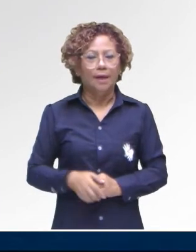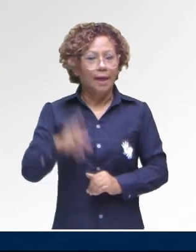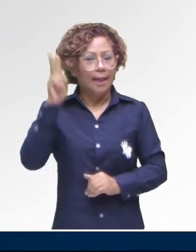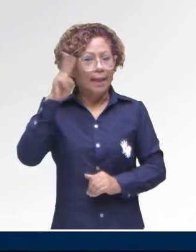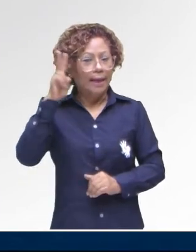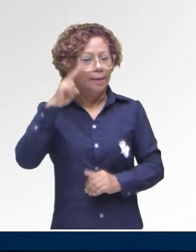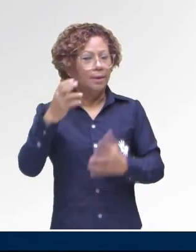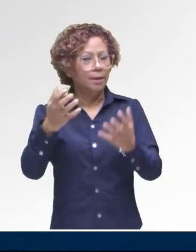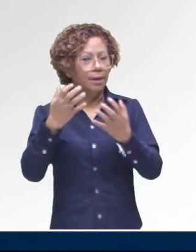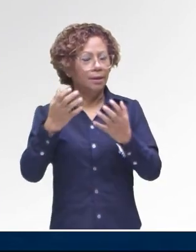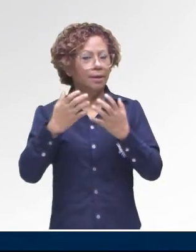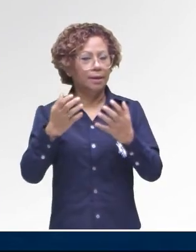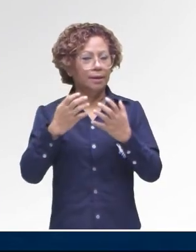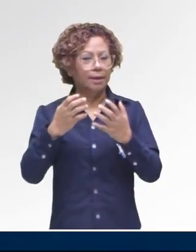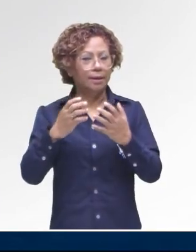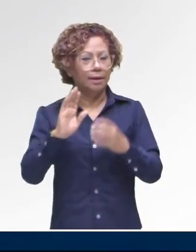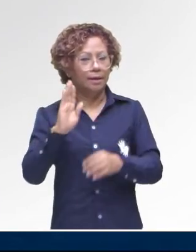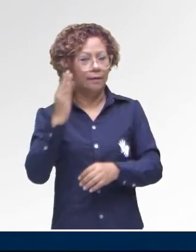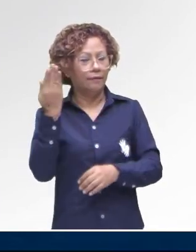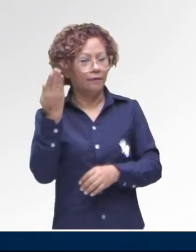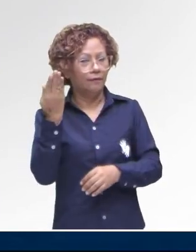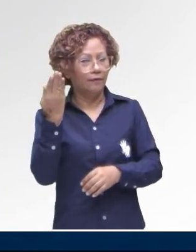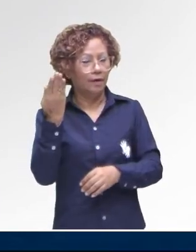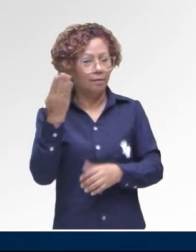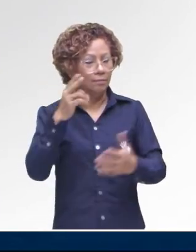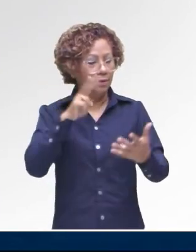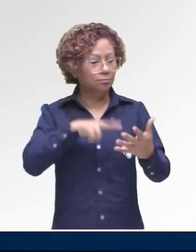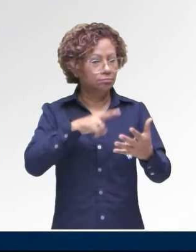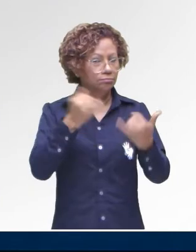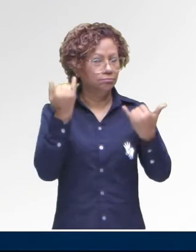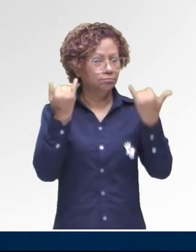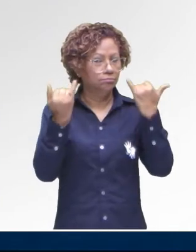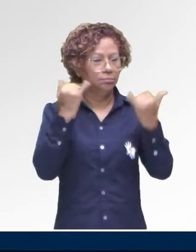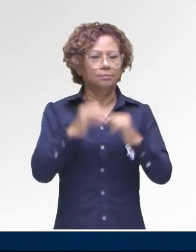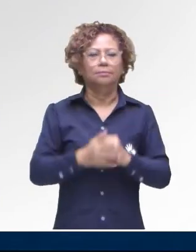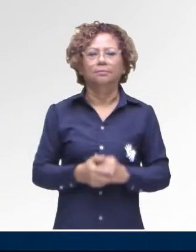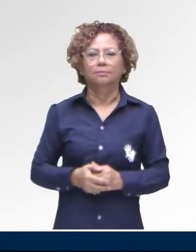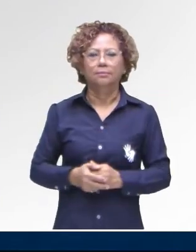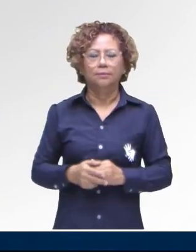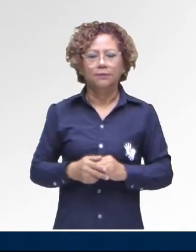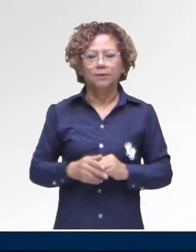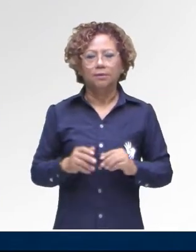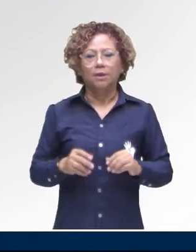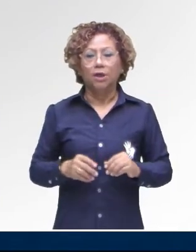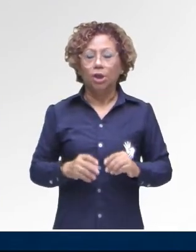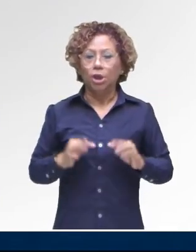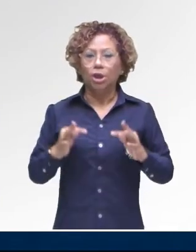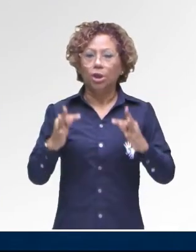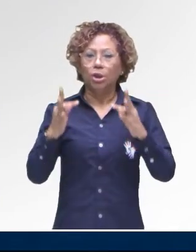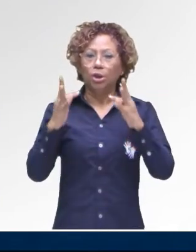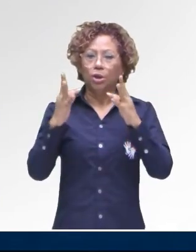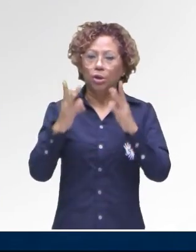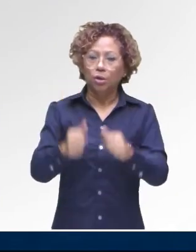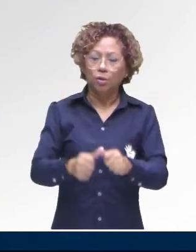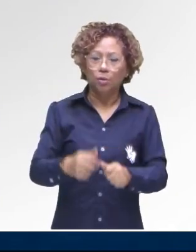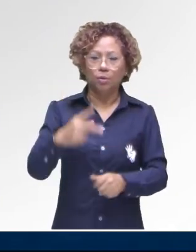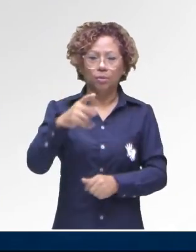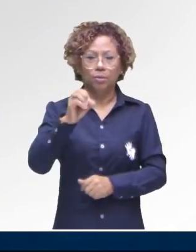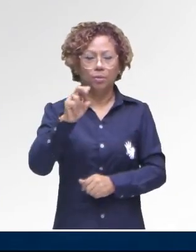Letra C. Todos os pontos são especificados na matemática como